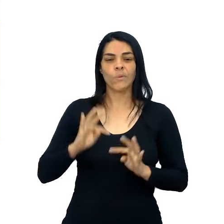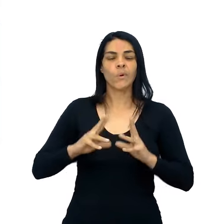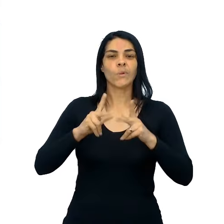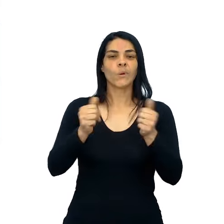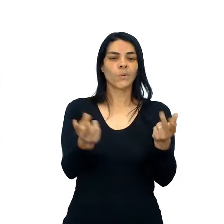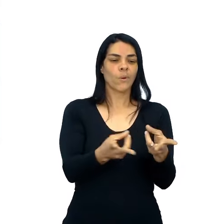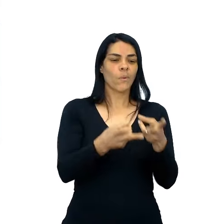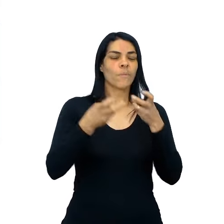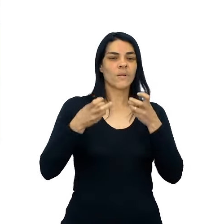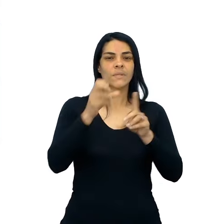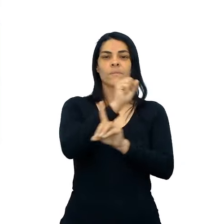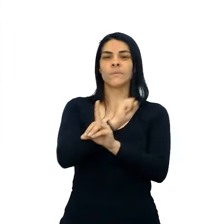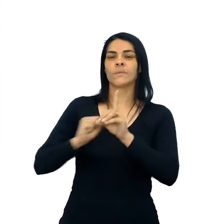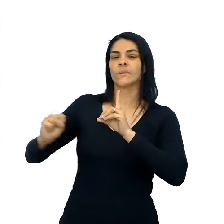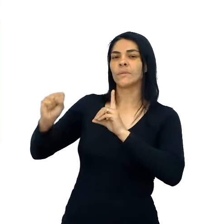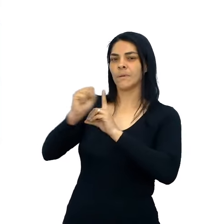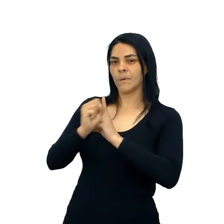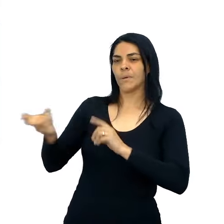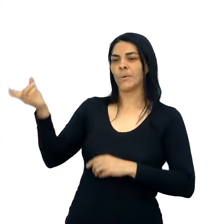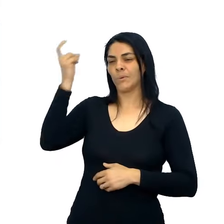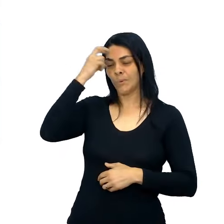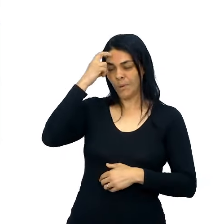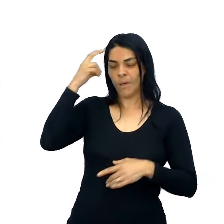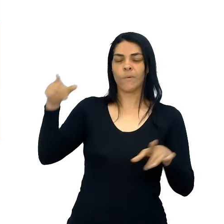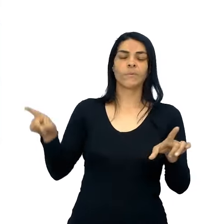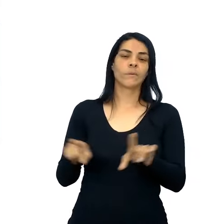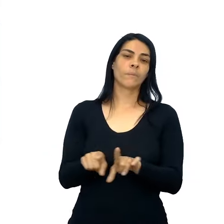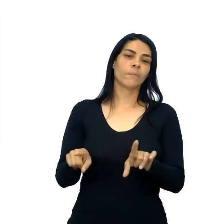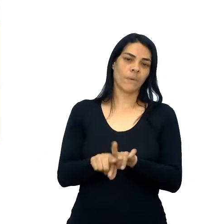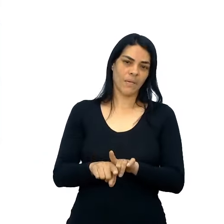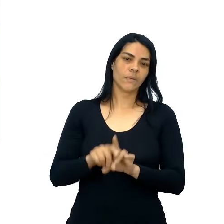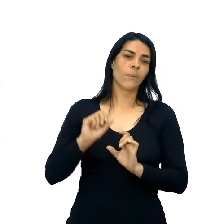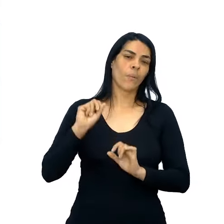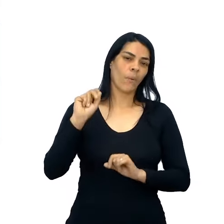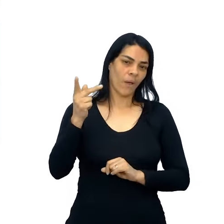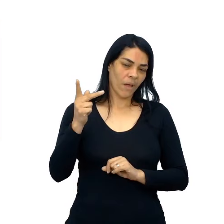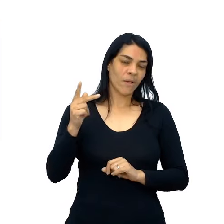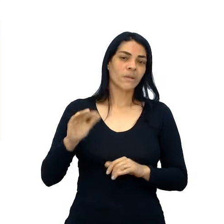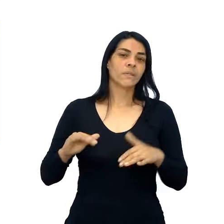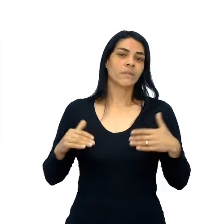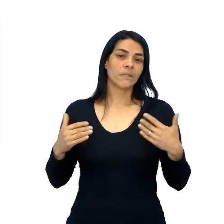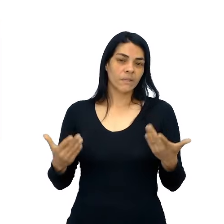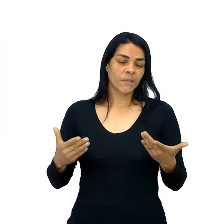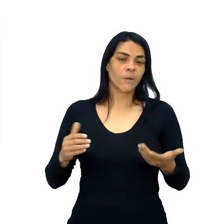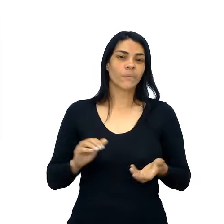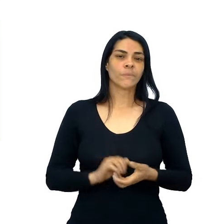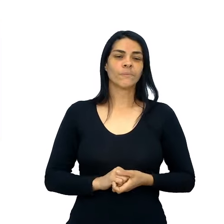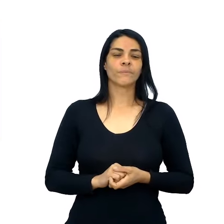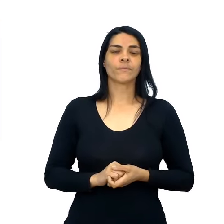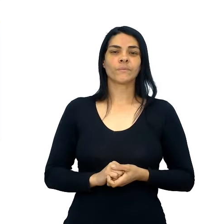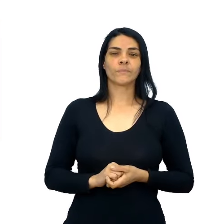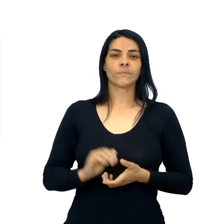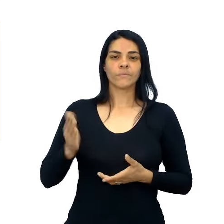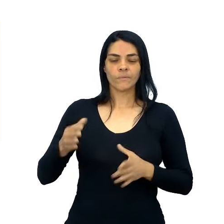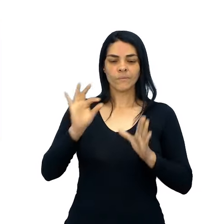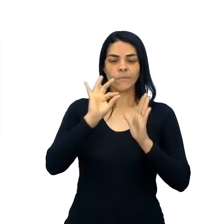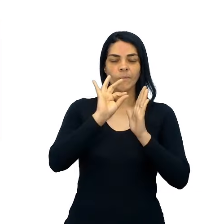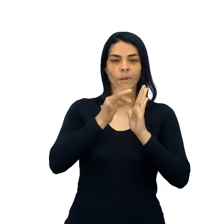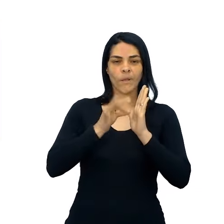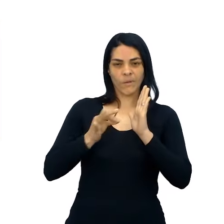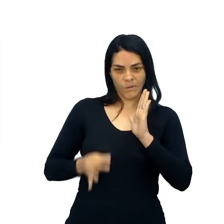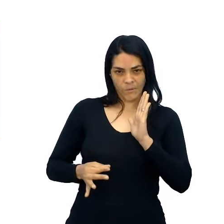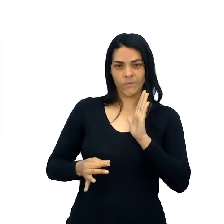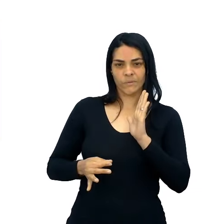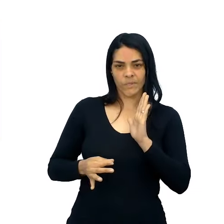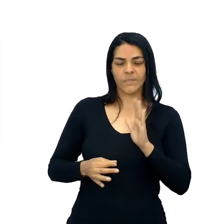reconhecidos socialmente e culturalmente, ok? Então, retomamos isso que foi apresentado para vocês na pauta